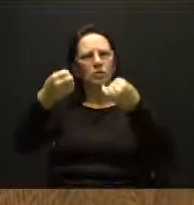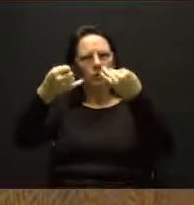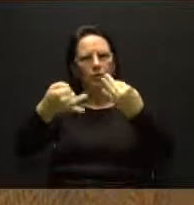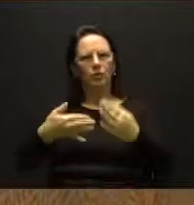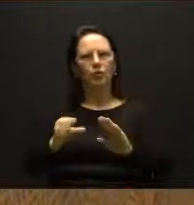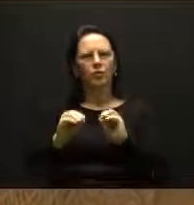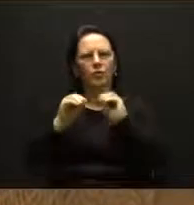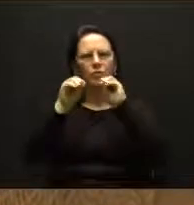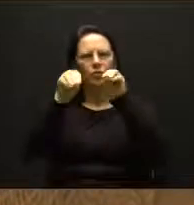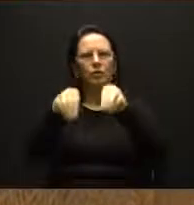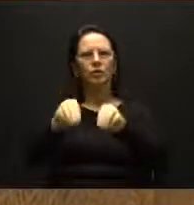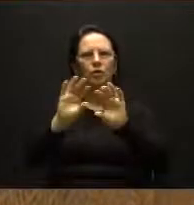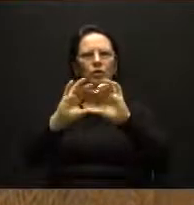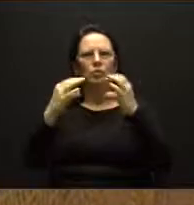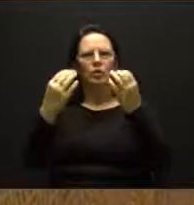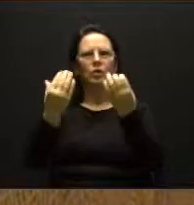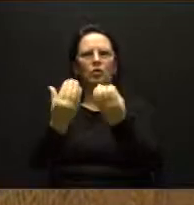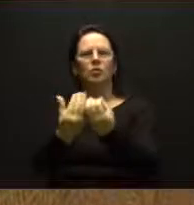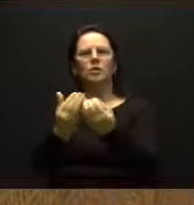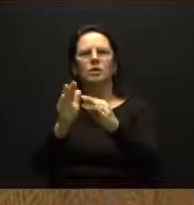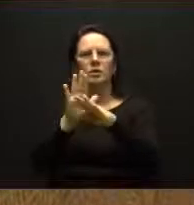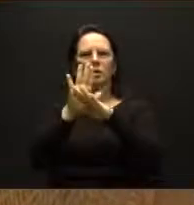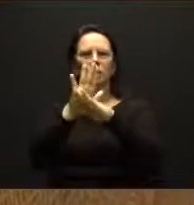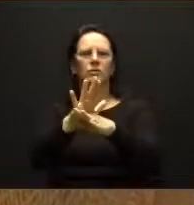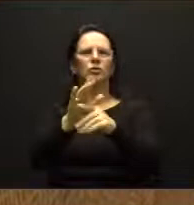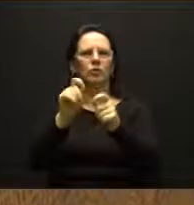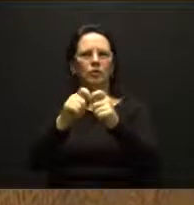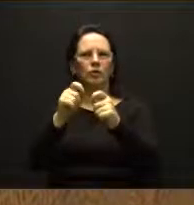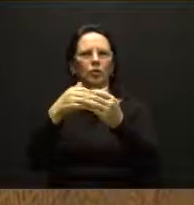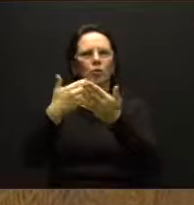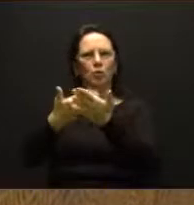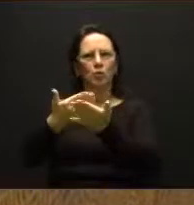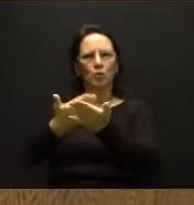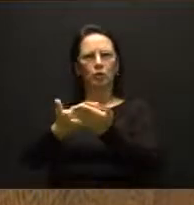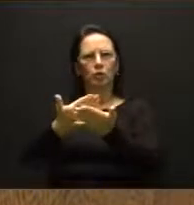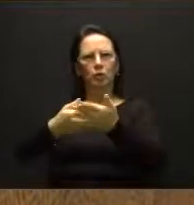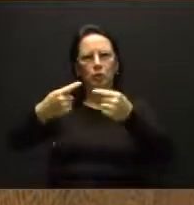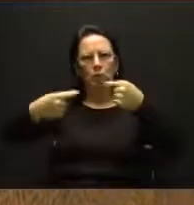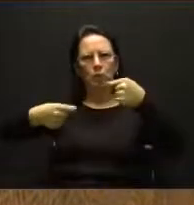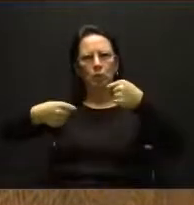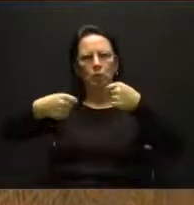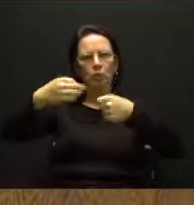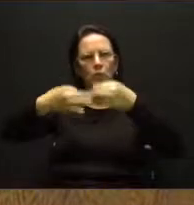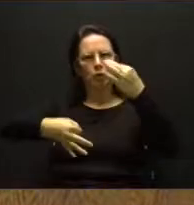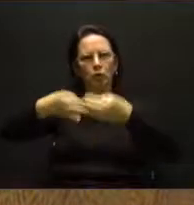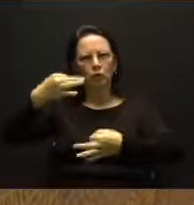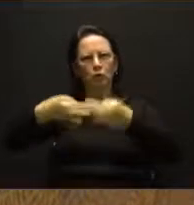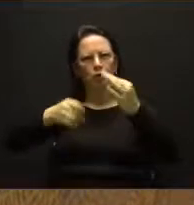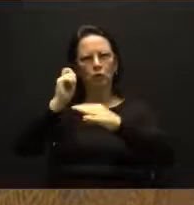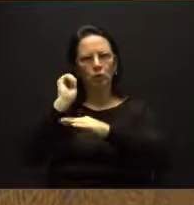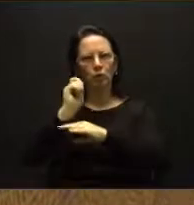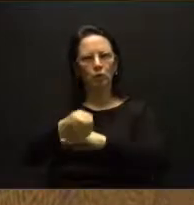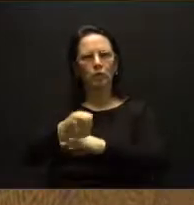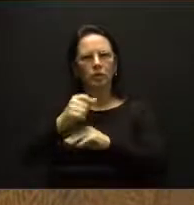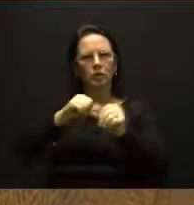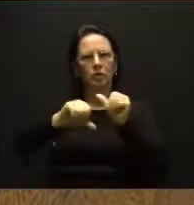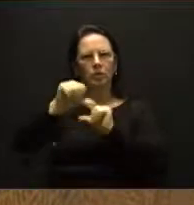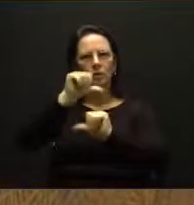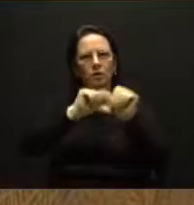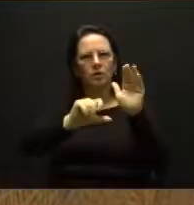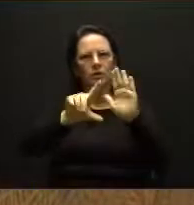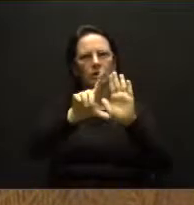instituída uma comissão auxiliar para realização de estudos jurídicos visando a alteração da legislação